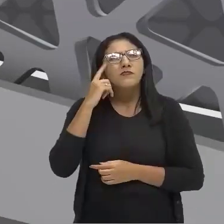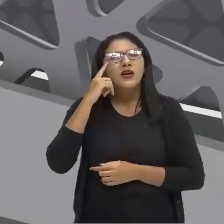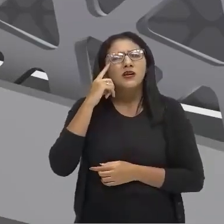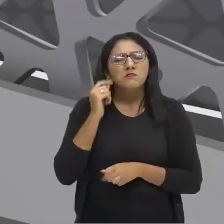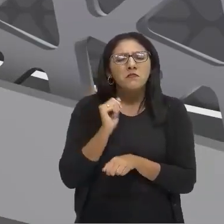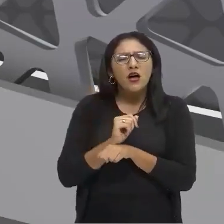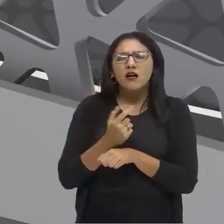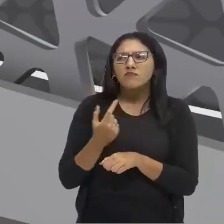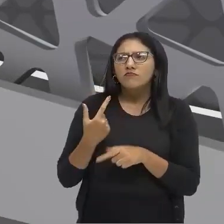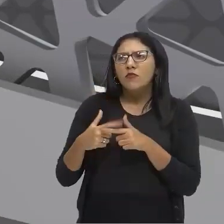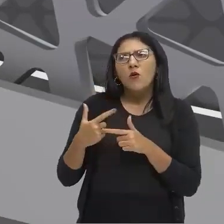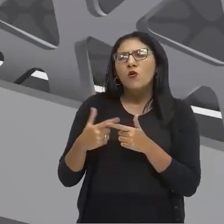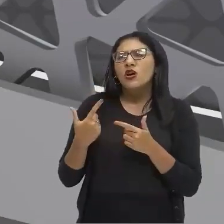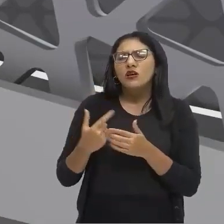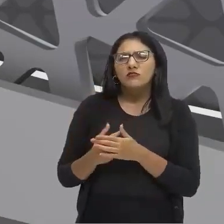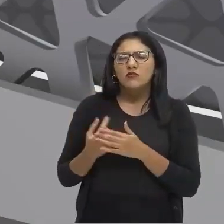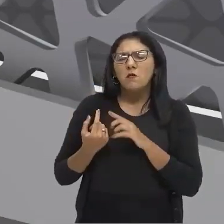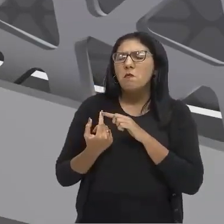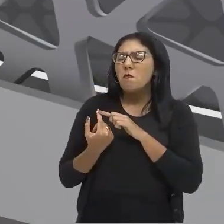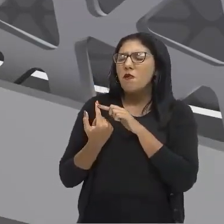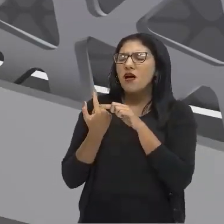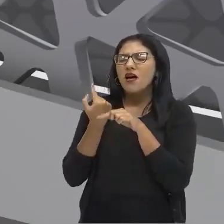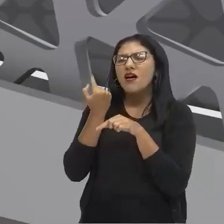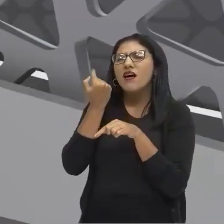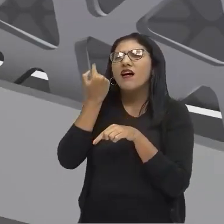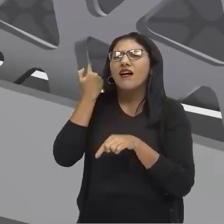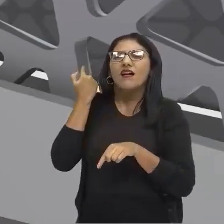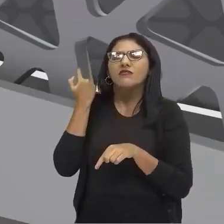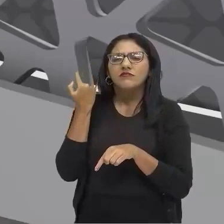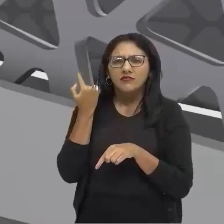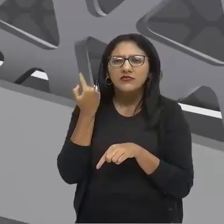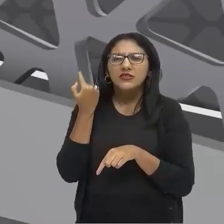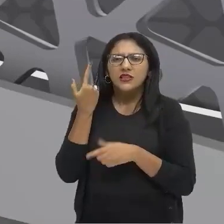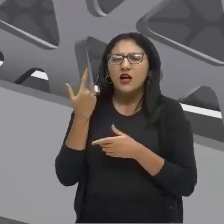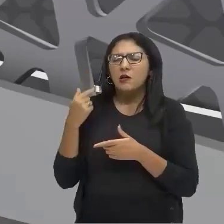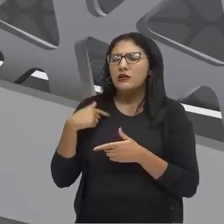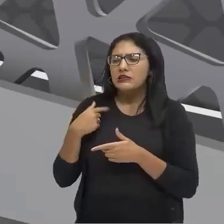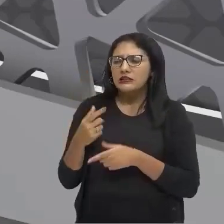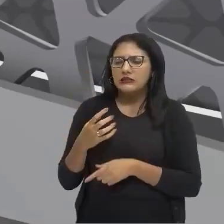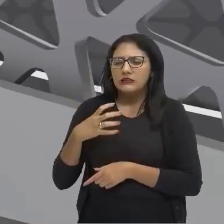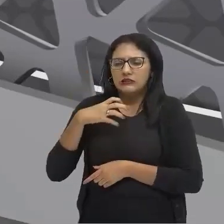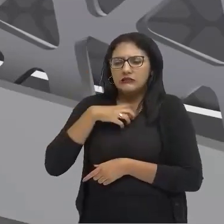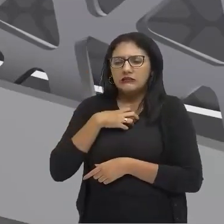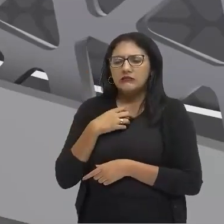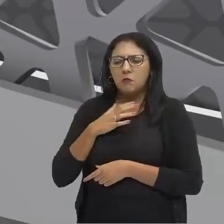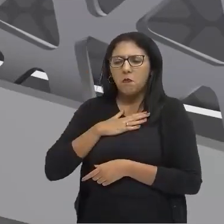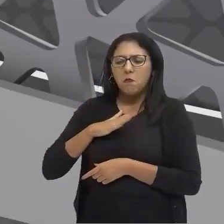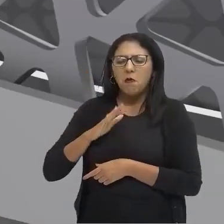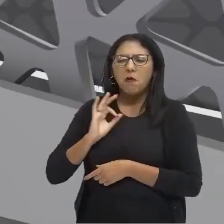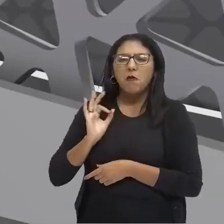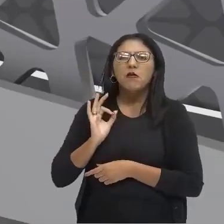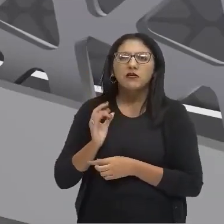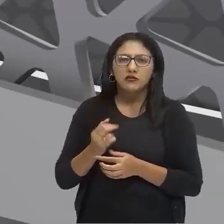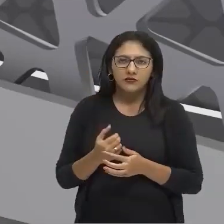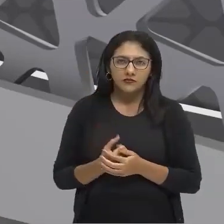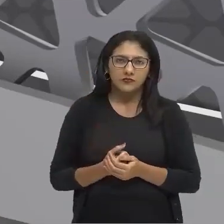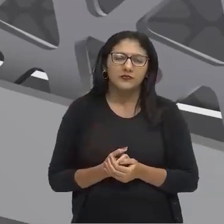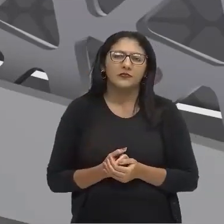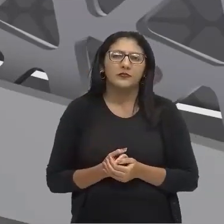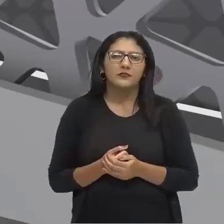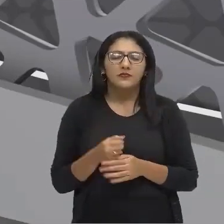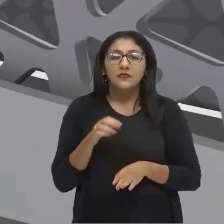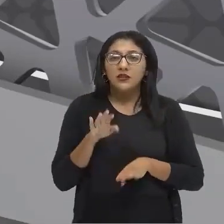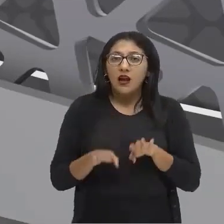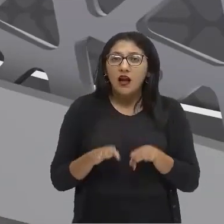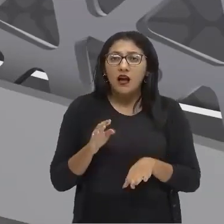disso? Qual é a minha trajetória lá no passado que me levou a não gostar? Existem pessoas